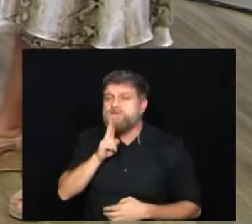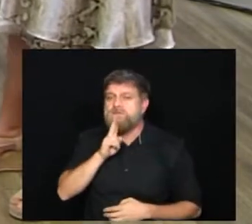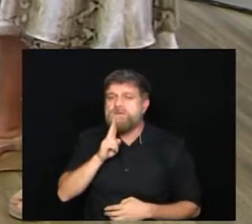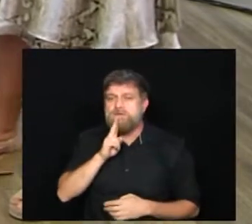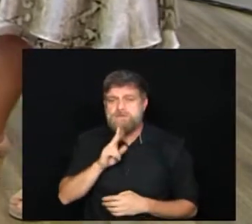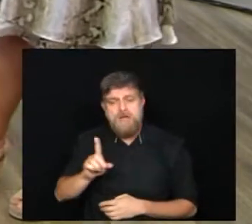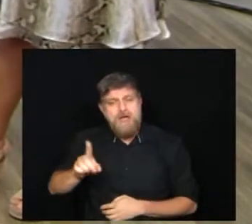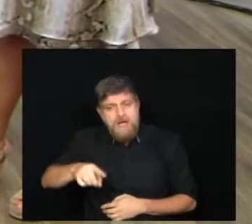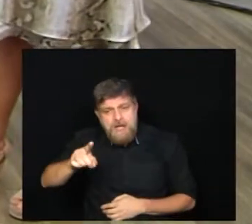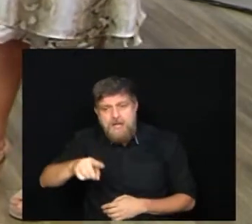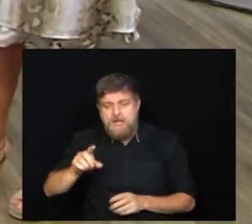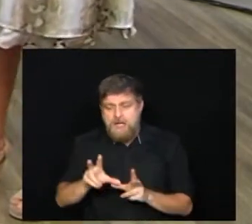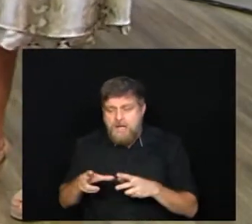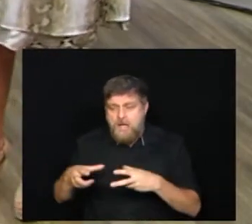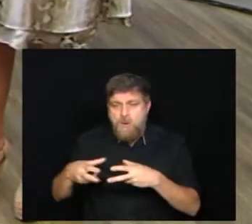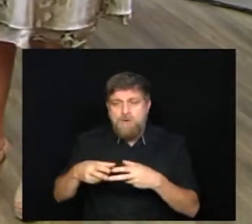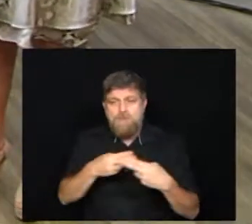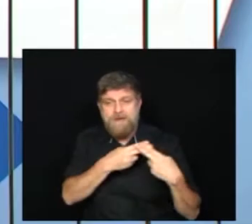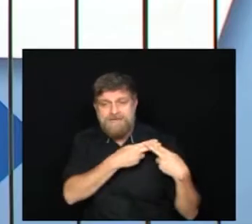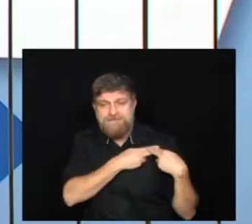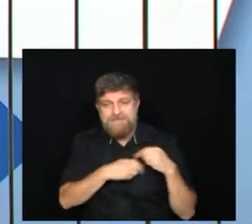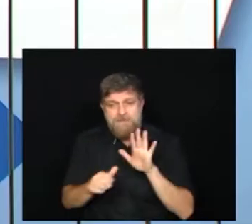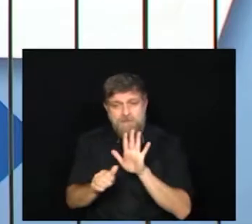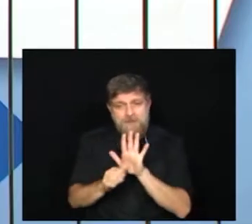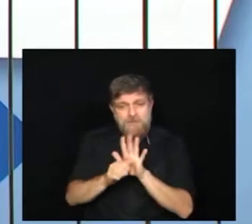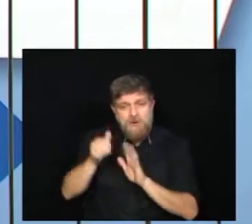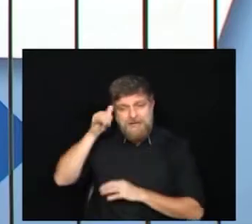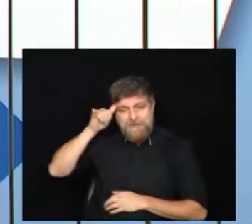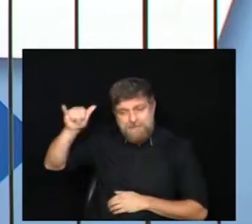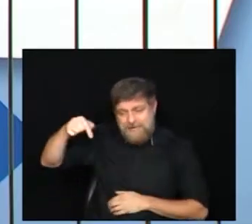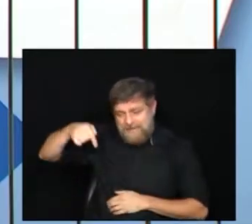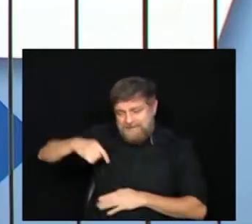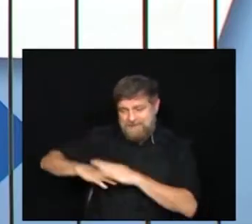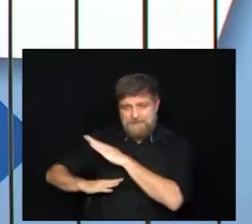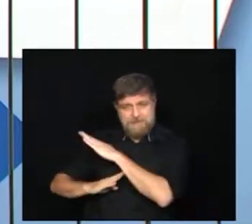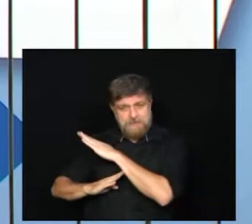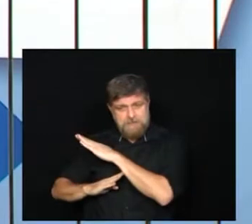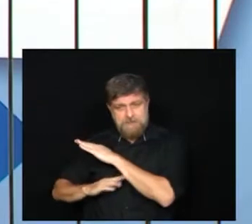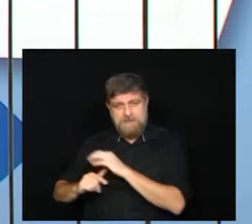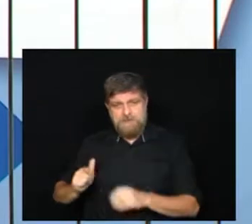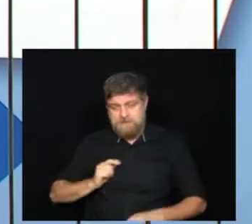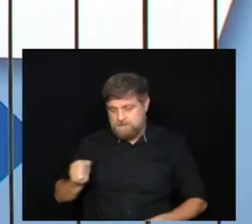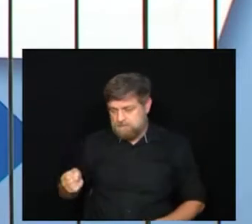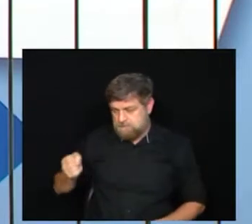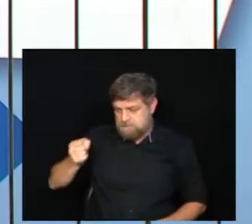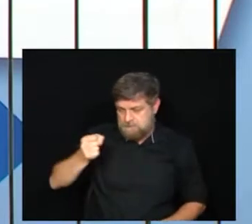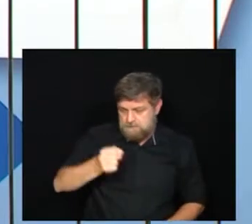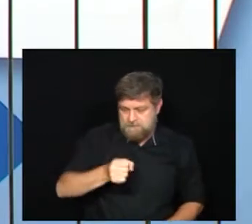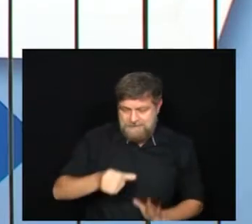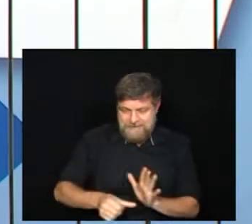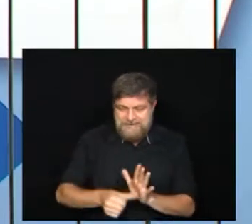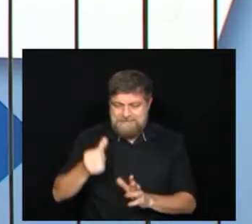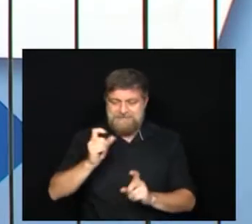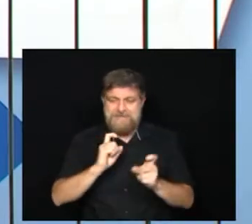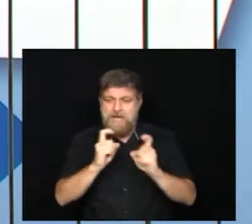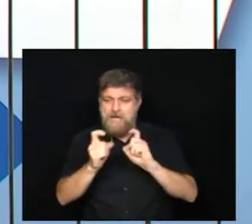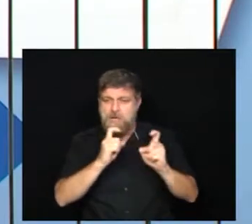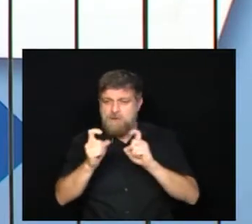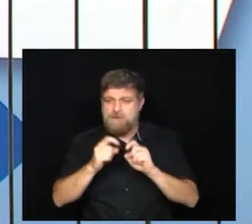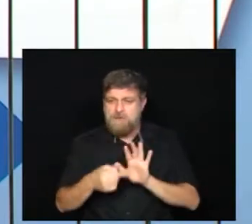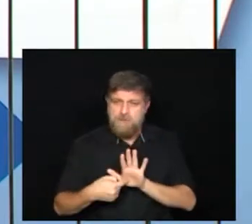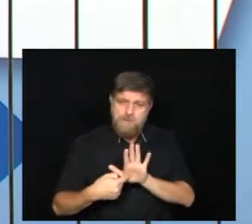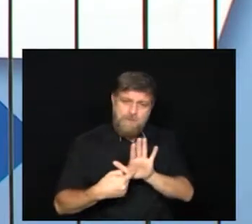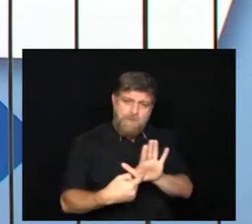a Comissão de Prevenção às Drogas da Câmara Municipal que recebeu em sua sexta reunião uma